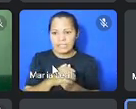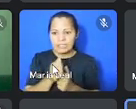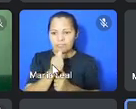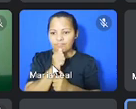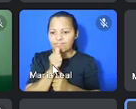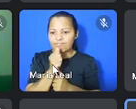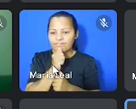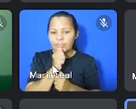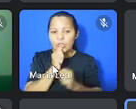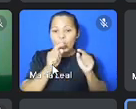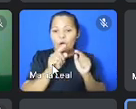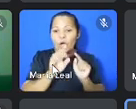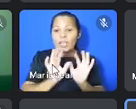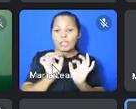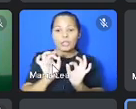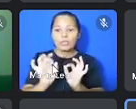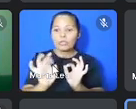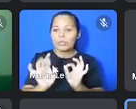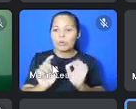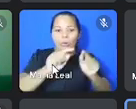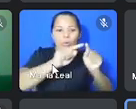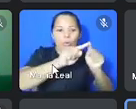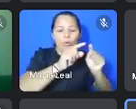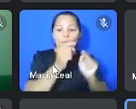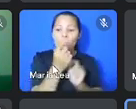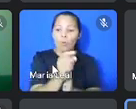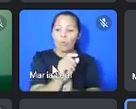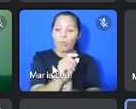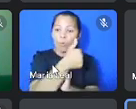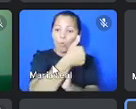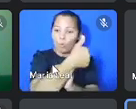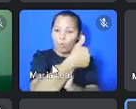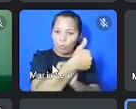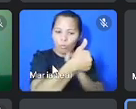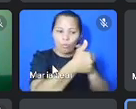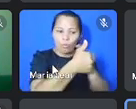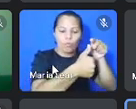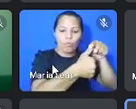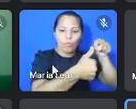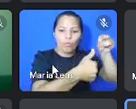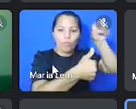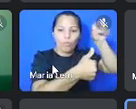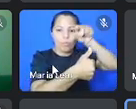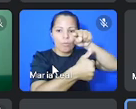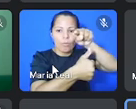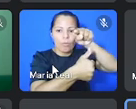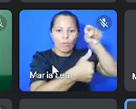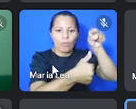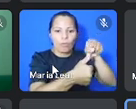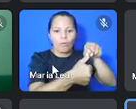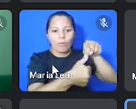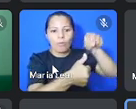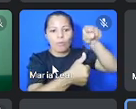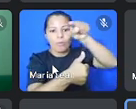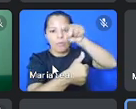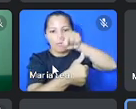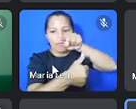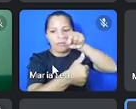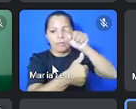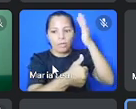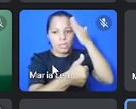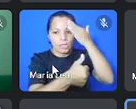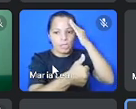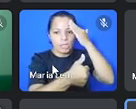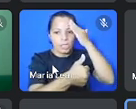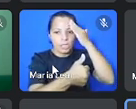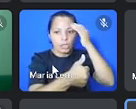É o chuveirinho. Esse 1 vezes 200 menos 95 sobre 200. Você entendeu?